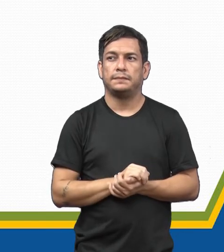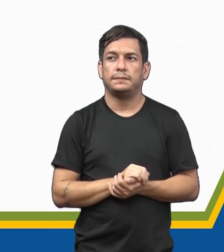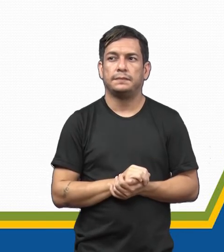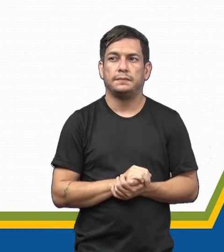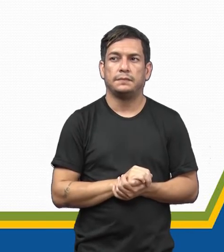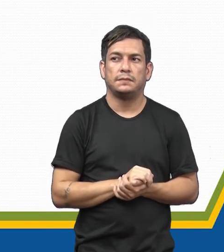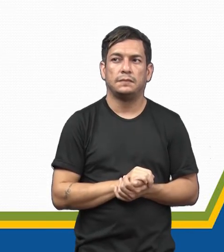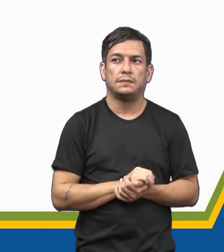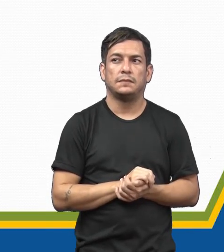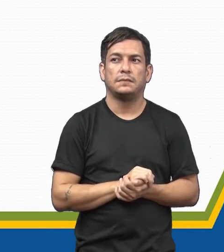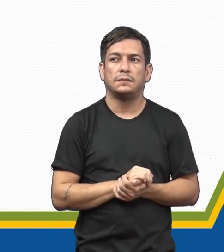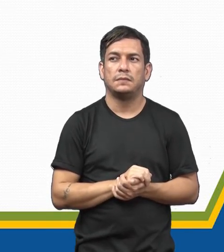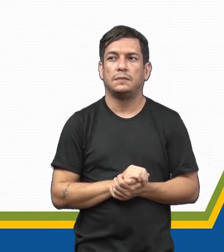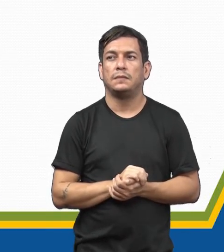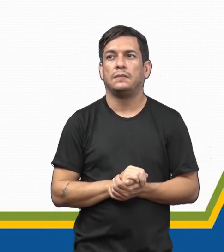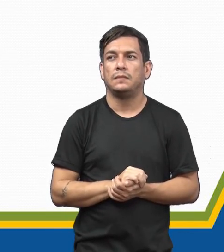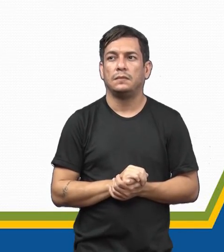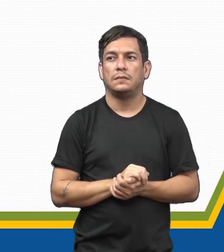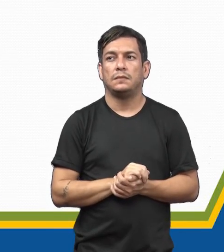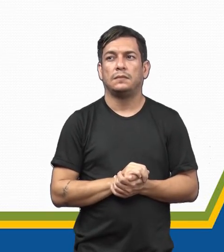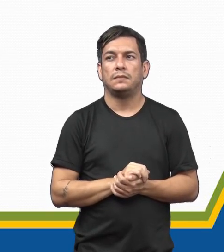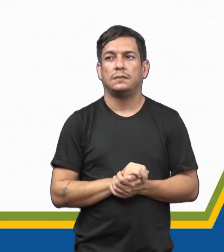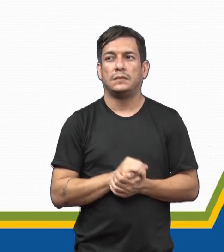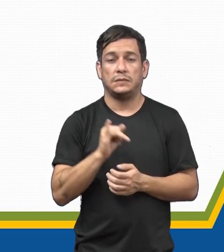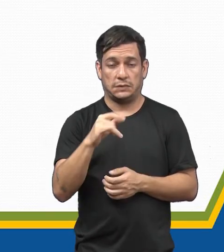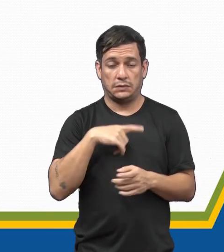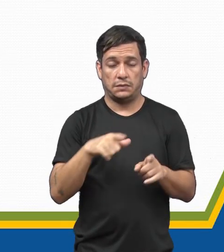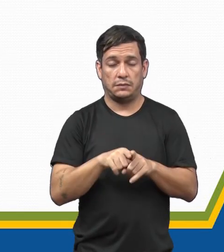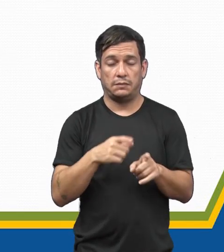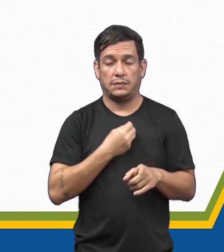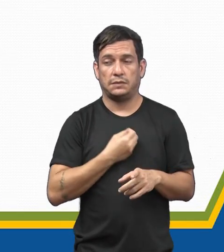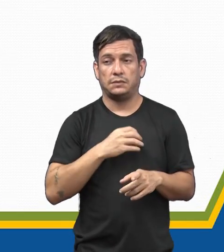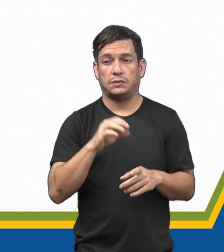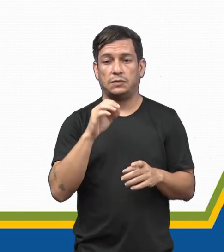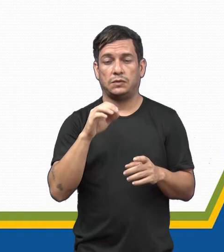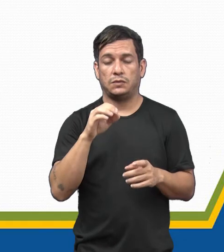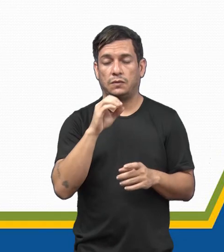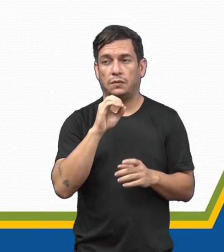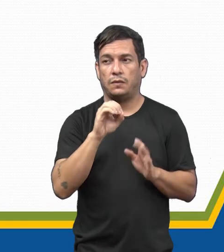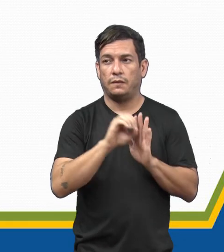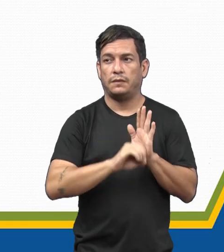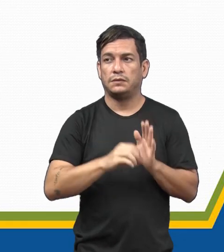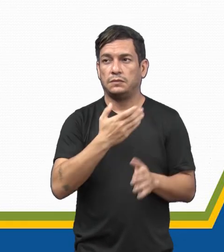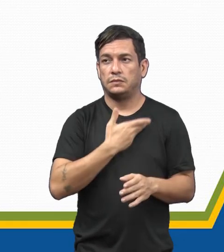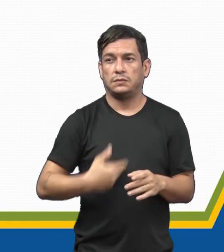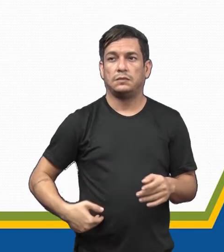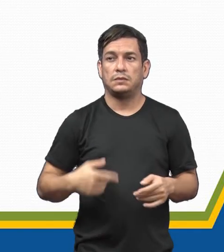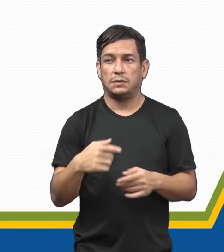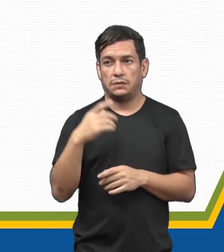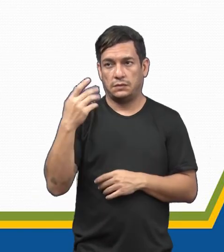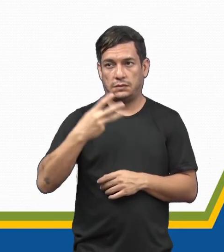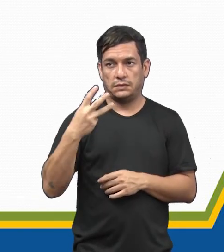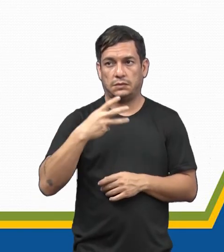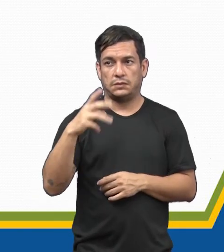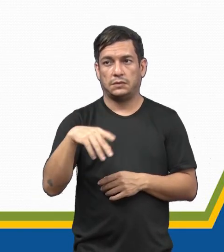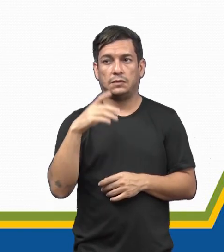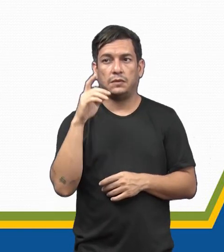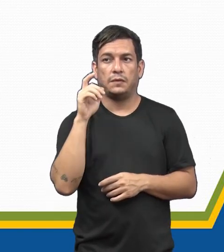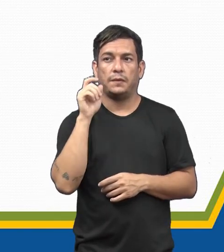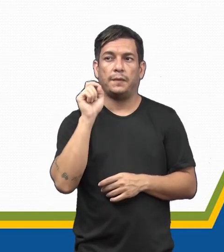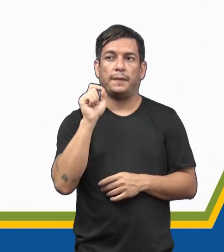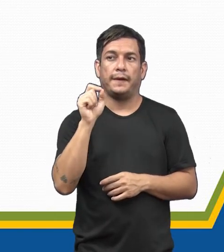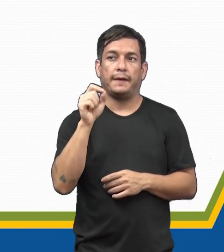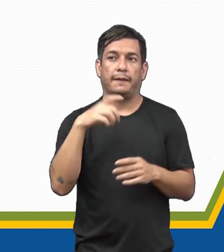se servirem a ofícios públicos. Inciso 3º, os criados de servirem cuja classe